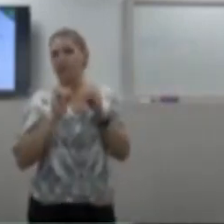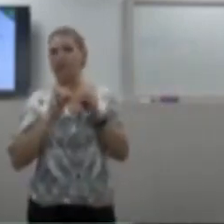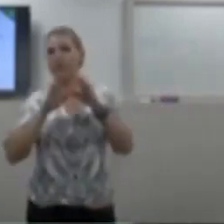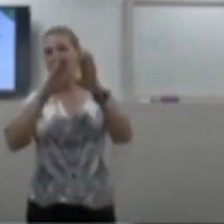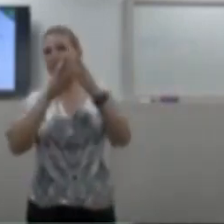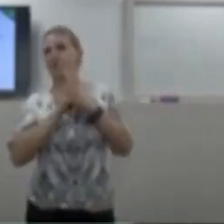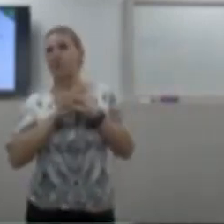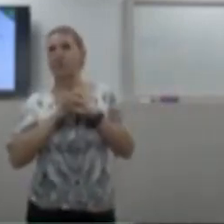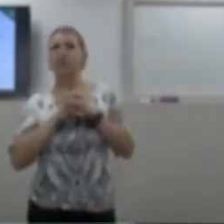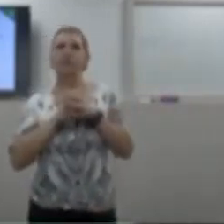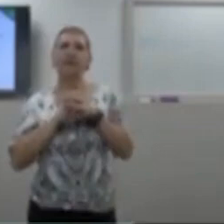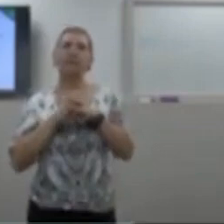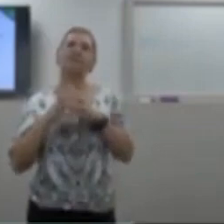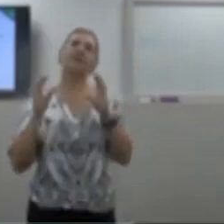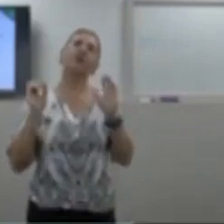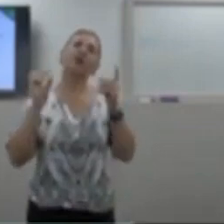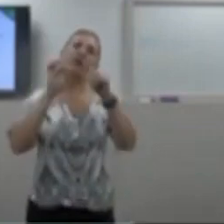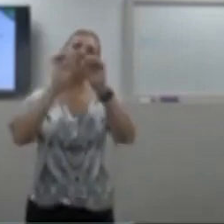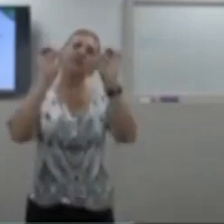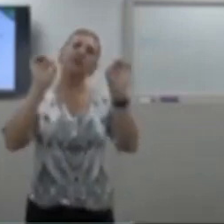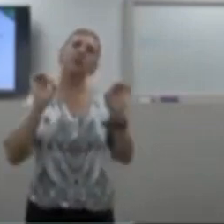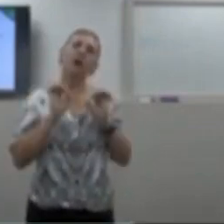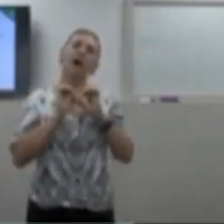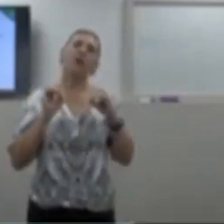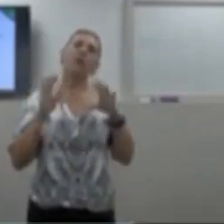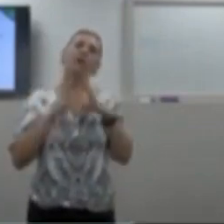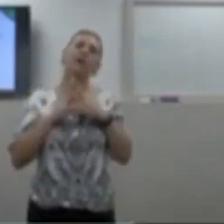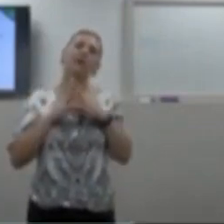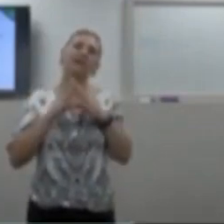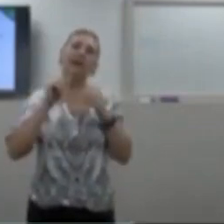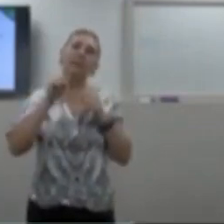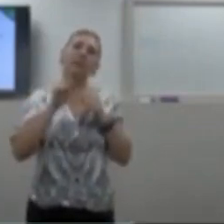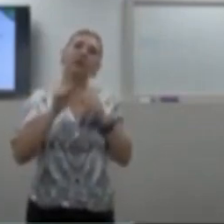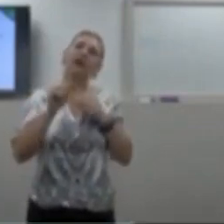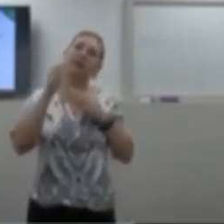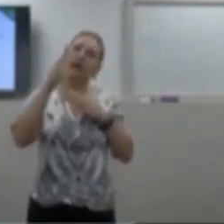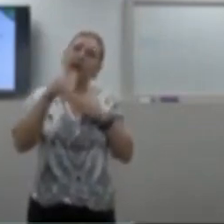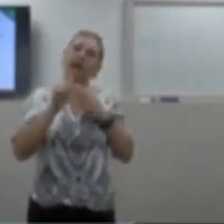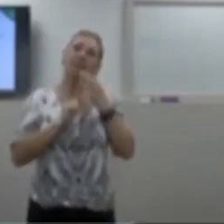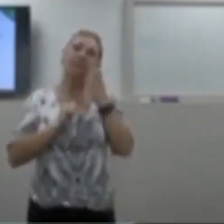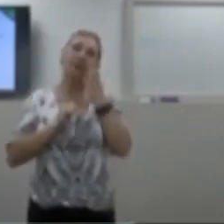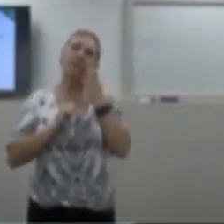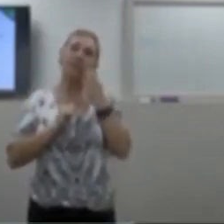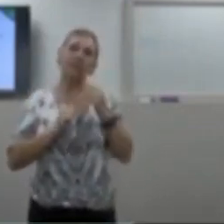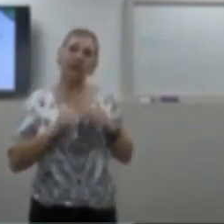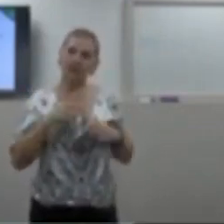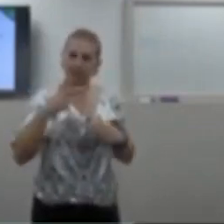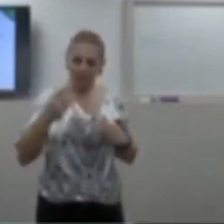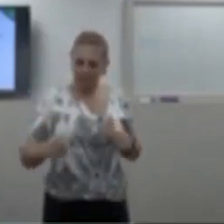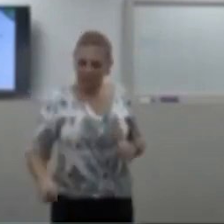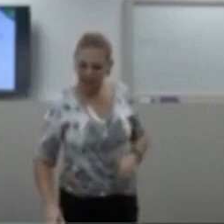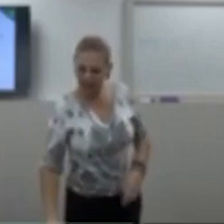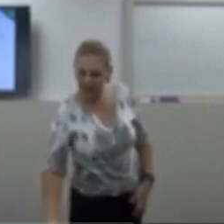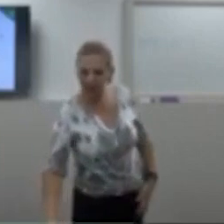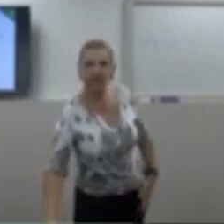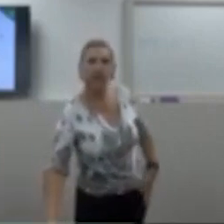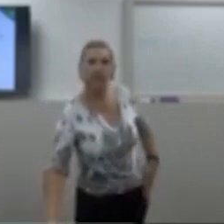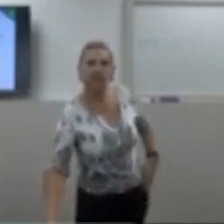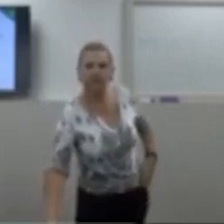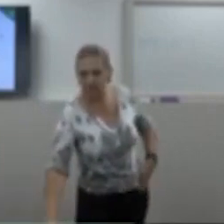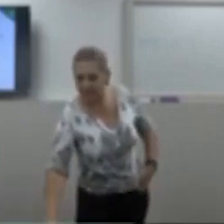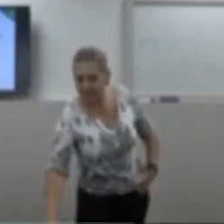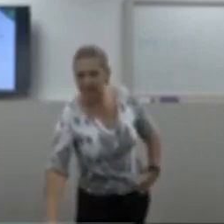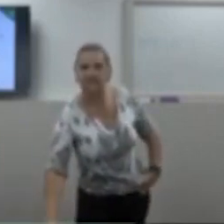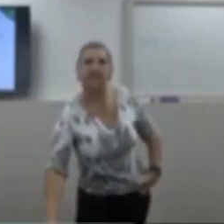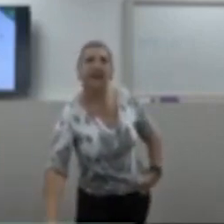Que eu coloquei os 4 minutos ali pra você e coloquei o desenho, o ícone da ampulheta. É uma forma de contar o tempo, é uma brincadeirinha